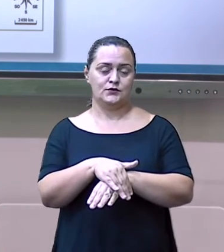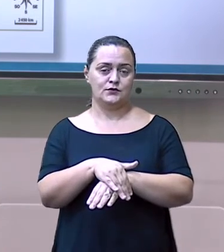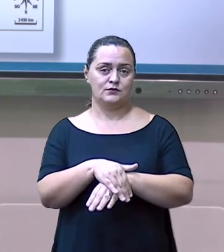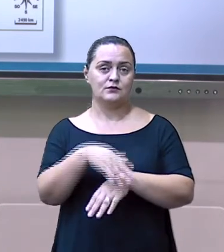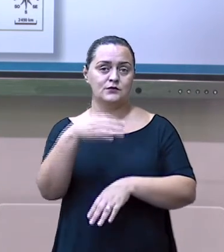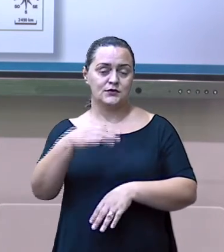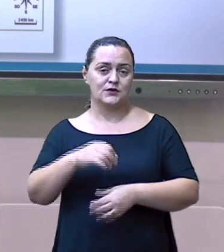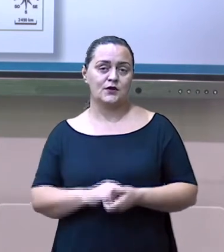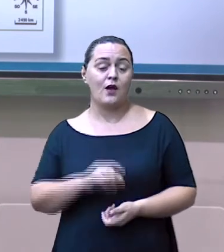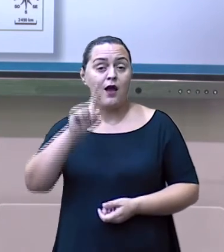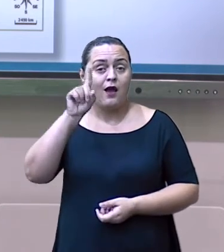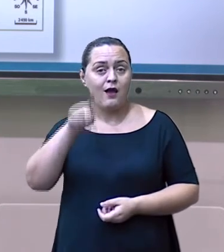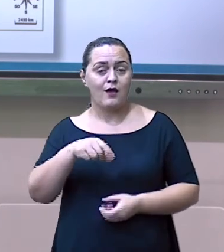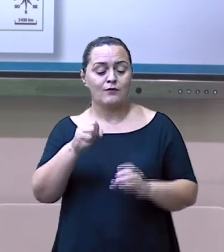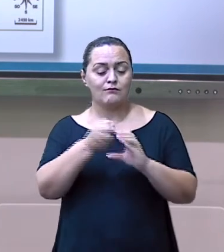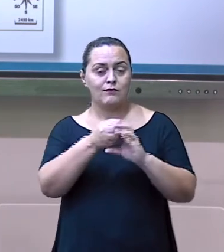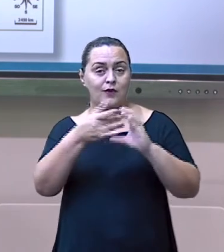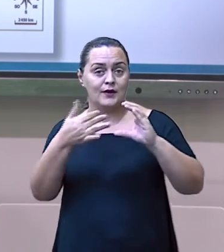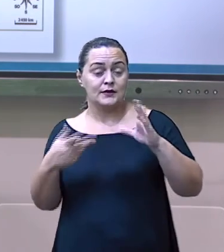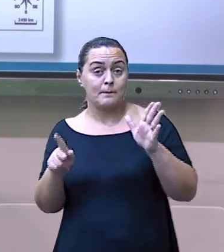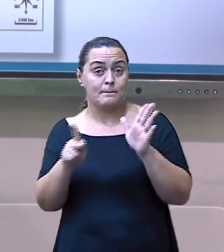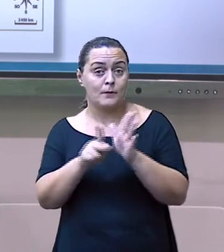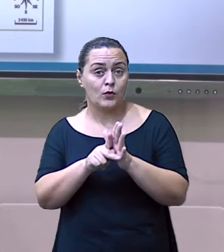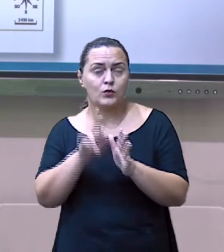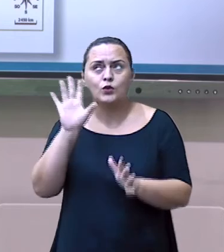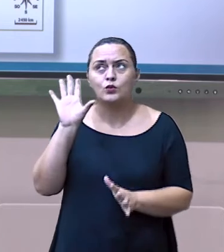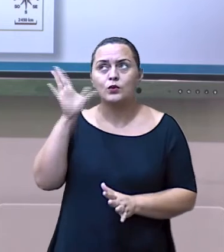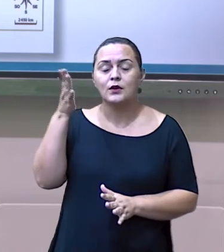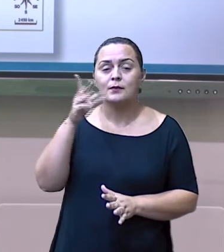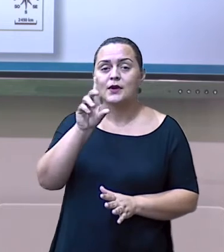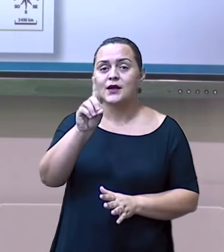características do clima desértico.